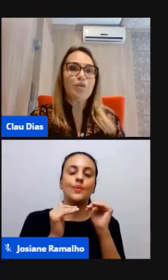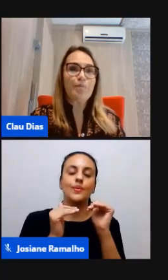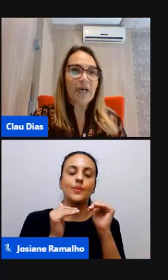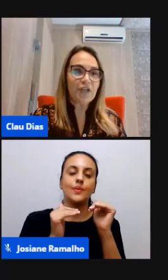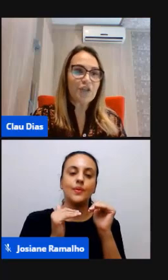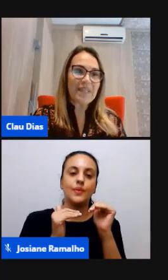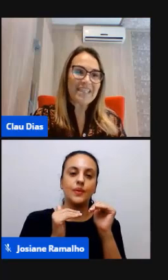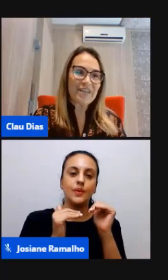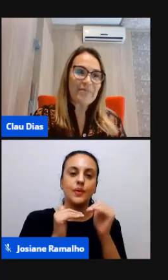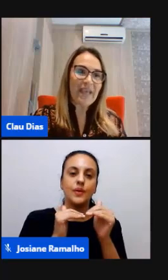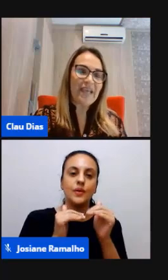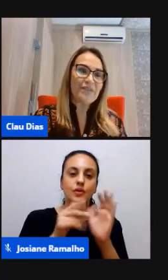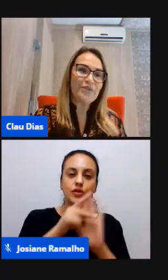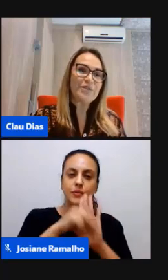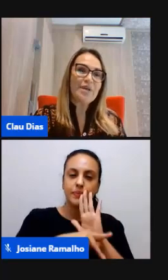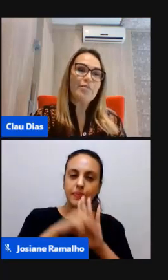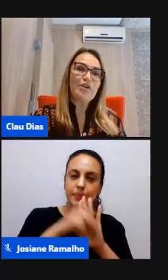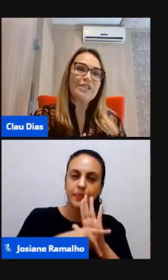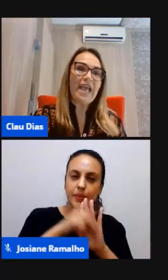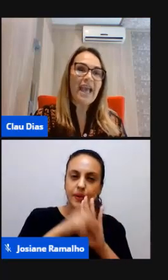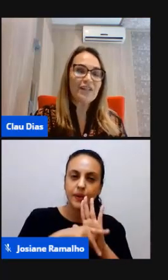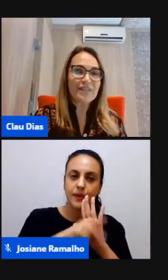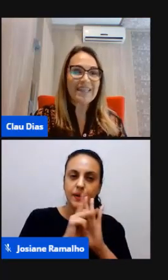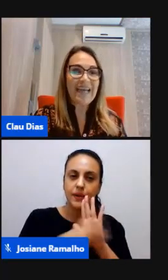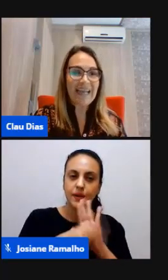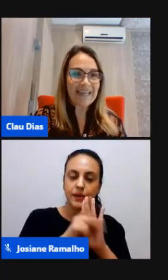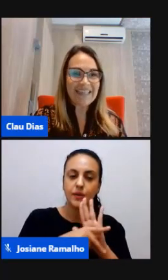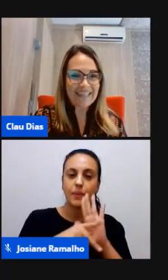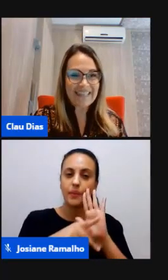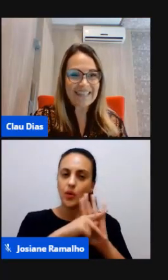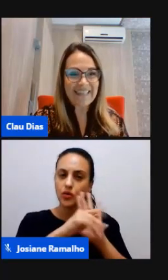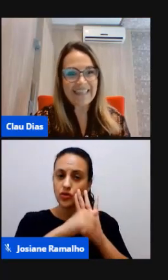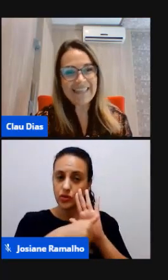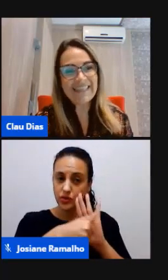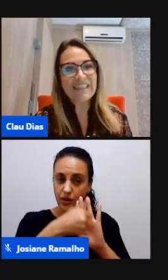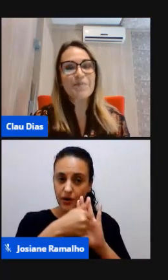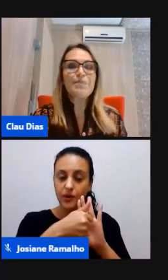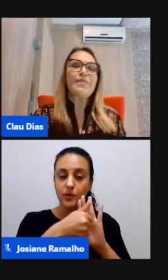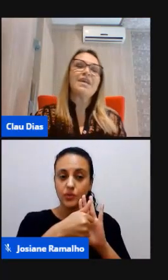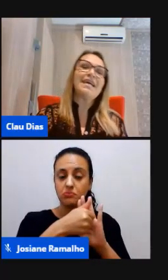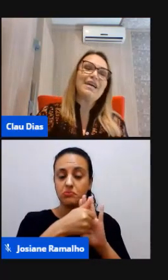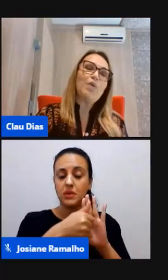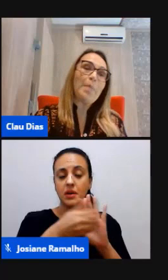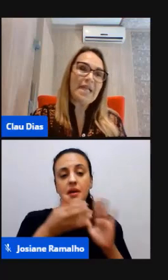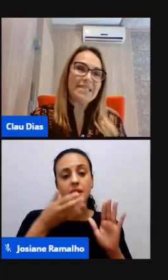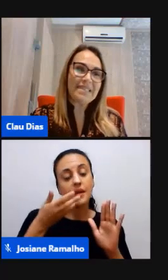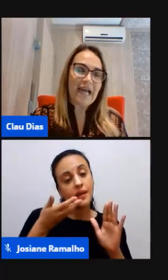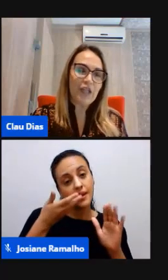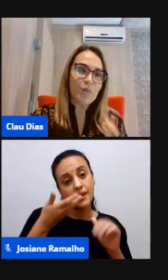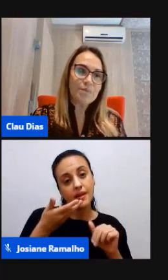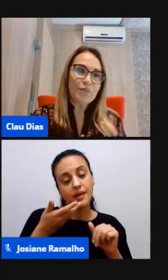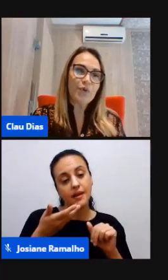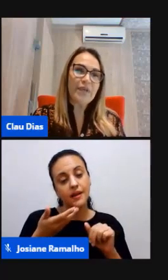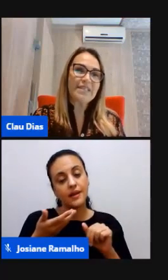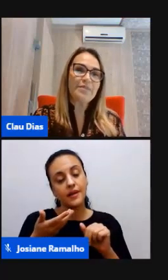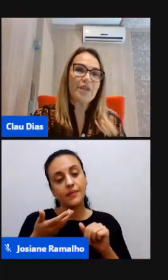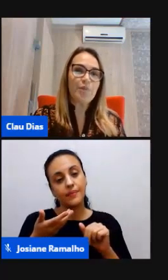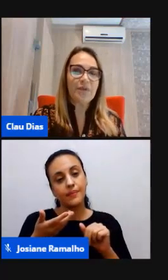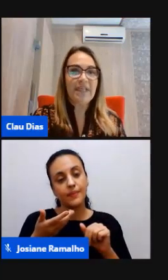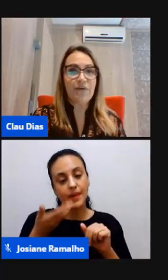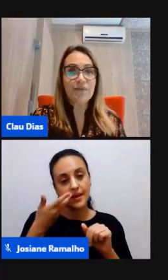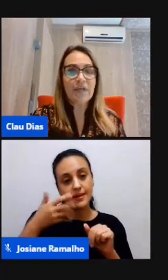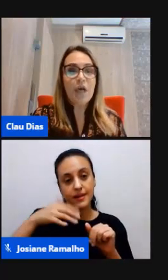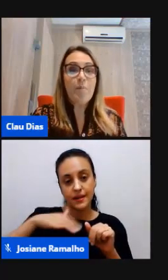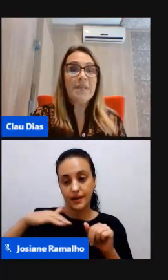de vários planos, planejamentos, projetos que garantem a essas crianças o aprendizado do